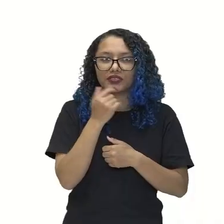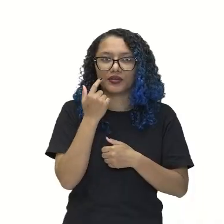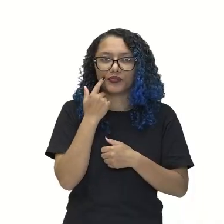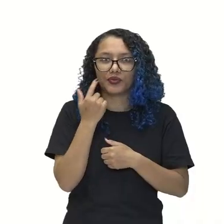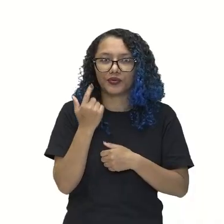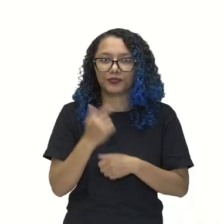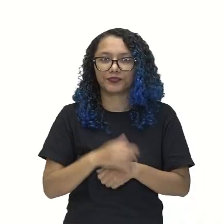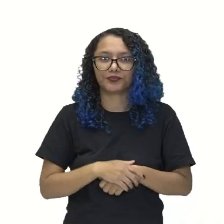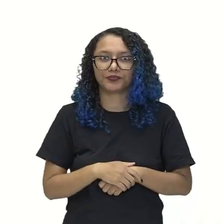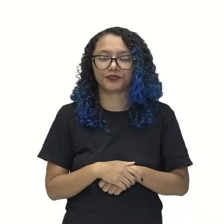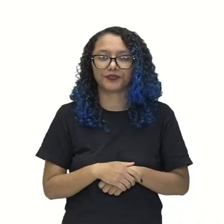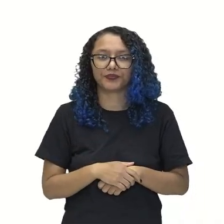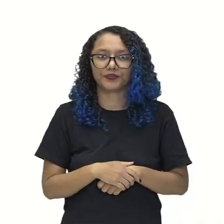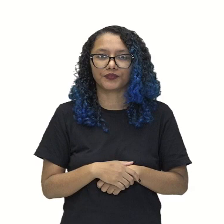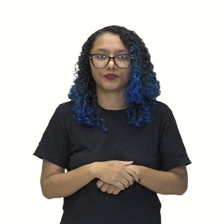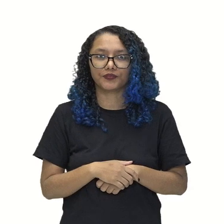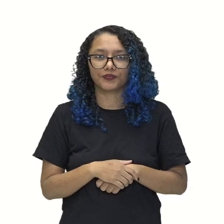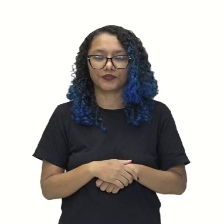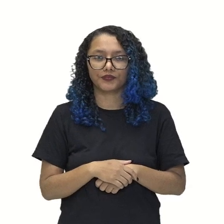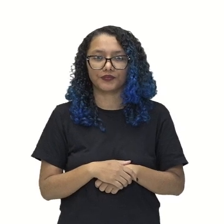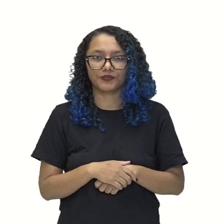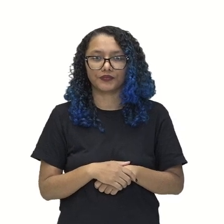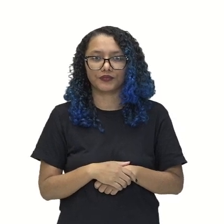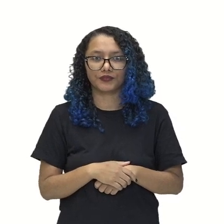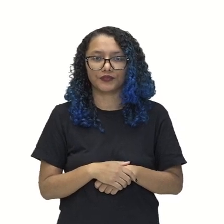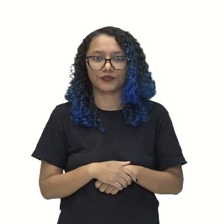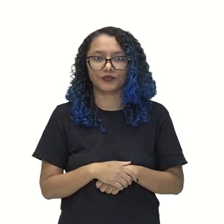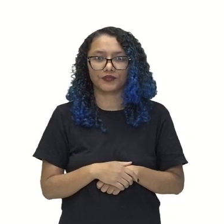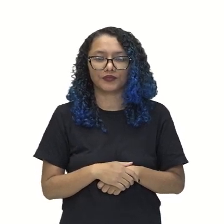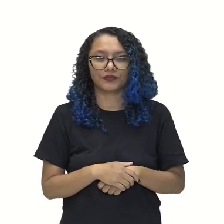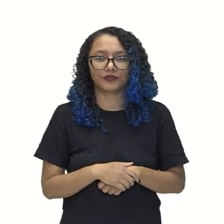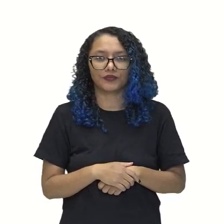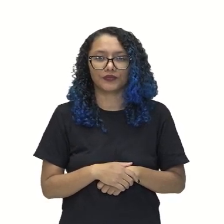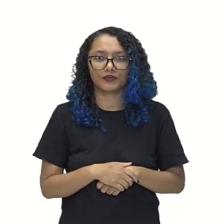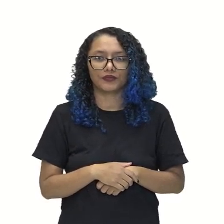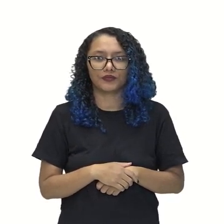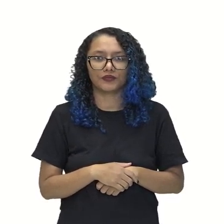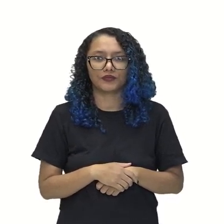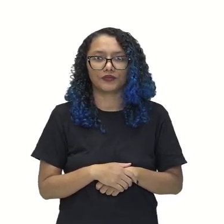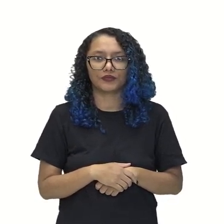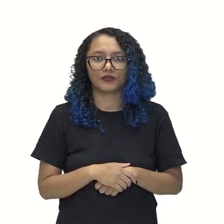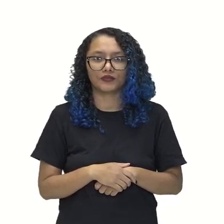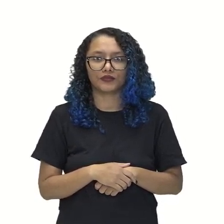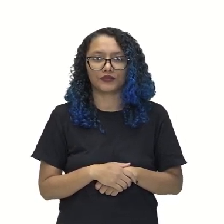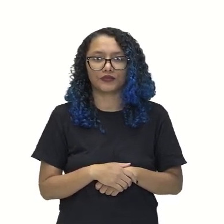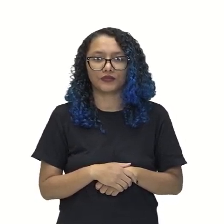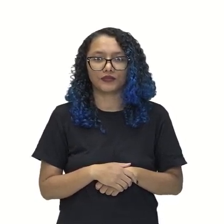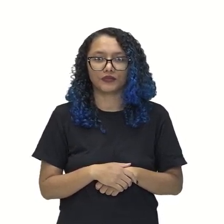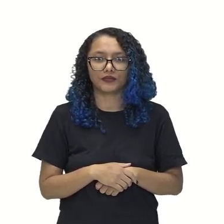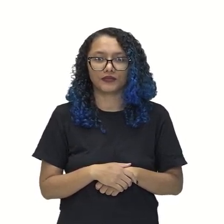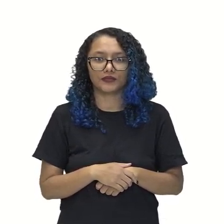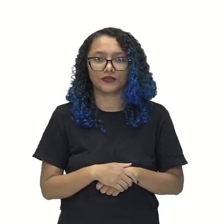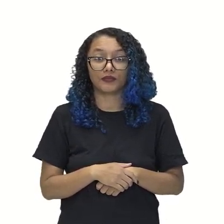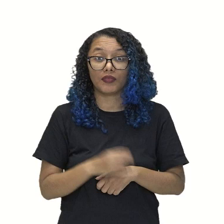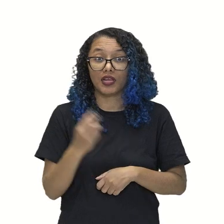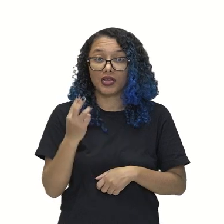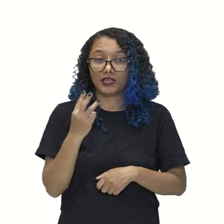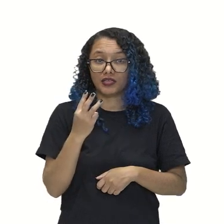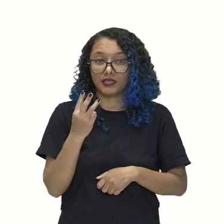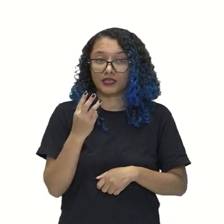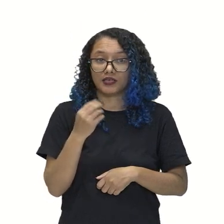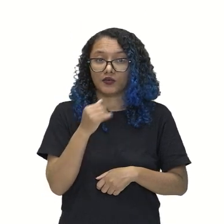Olha essa situação problema que nós vamos ver agora. Me segue aqui, ó. Terceira situação problema. Na terceira